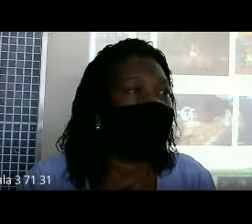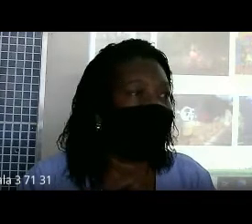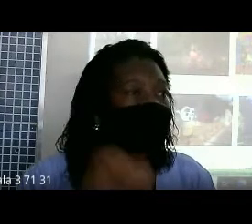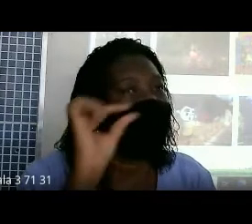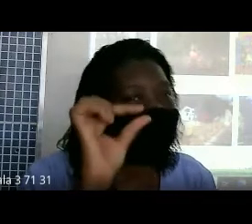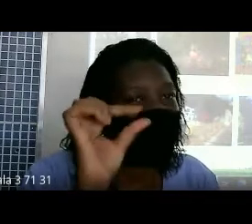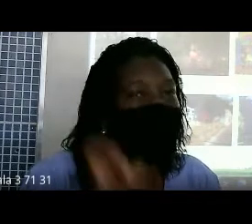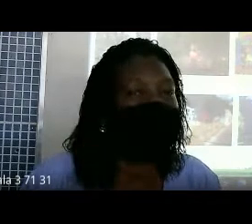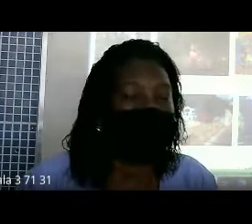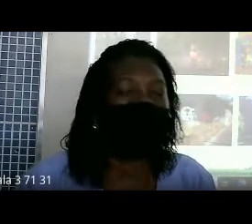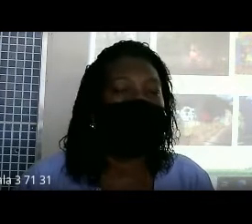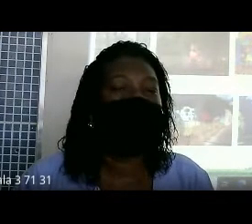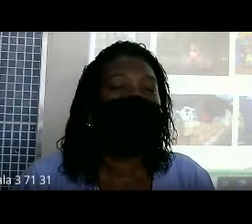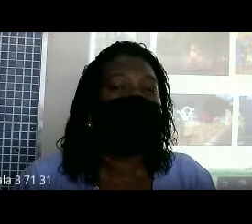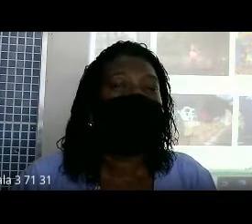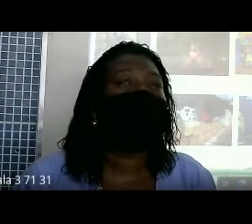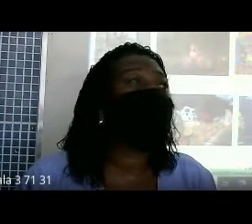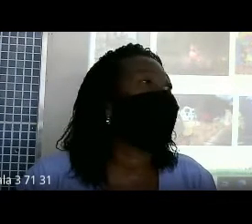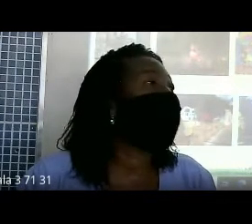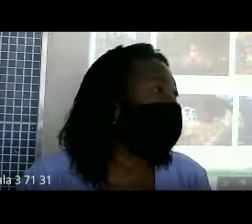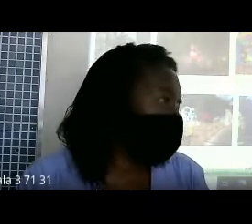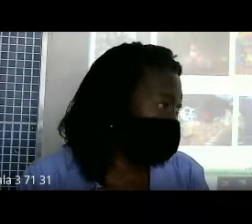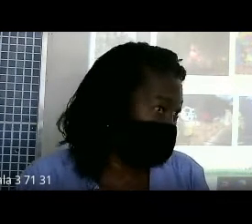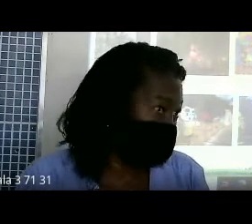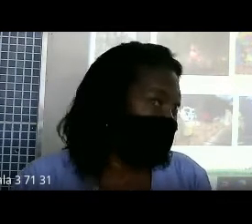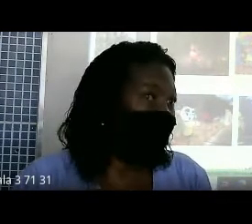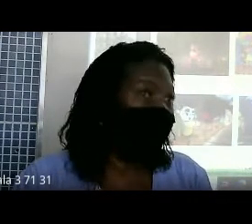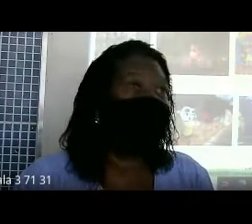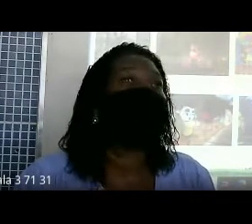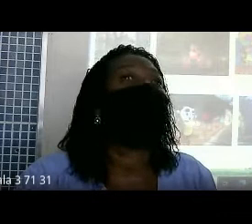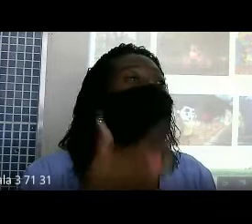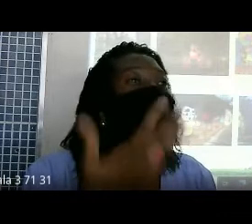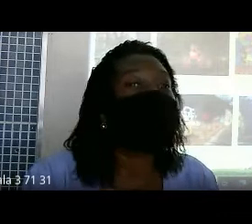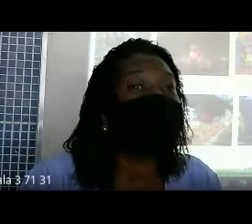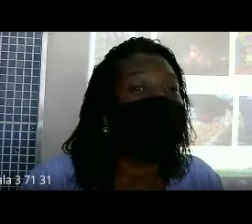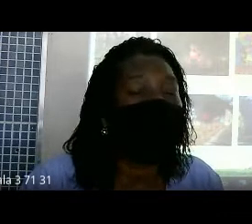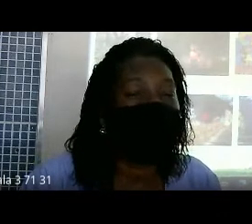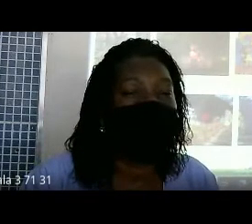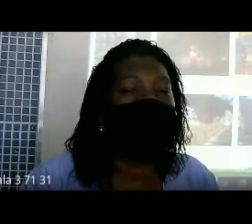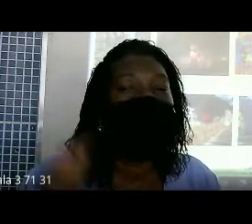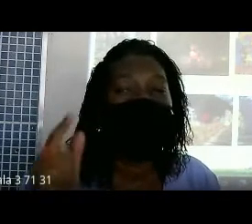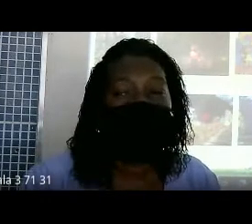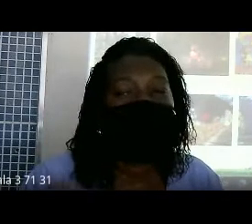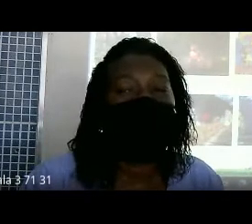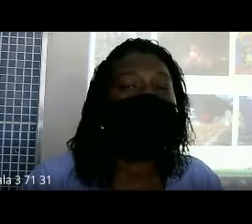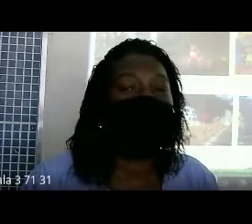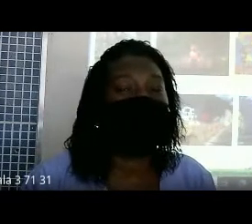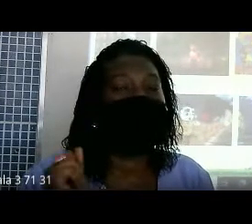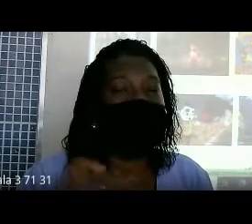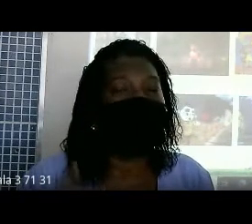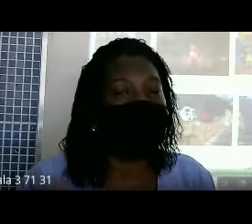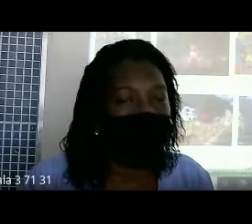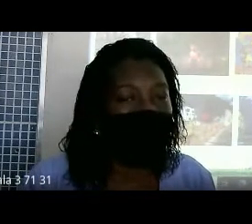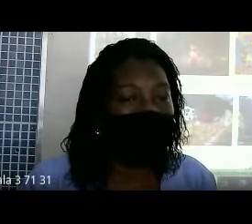obra de arte, que tem uma taxinha, né? E quando chega lá, também, de repente, a pessoa não entende. E essa